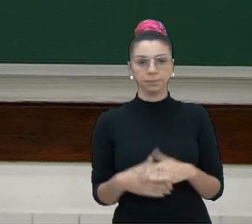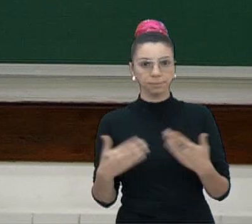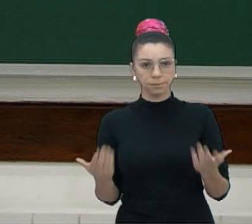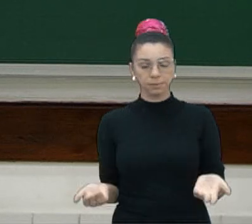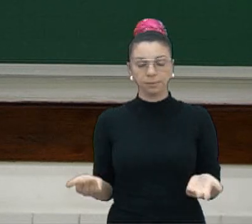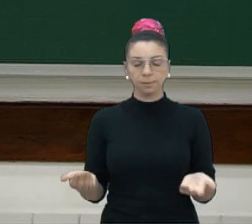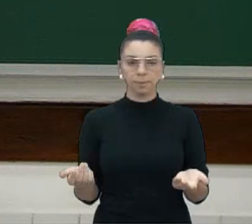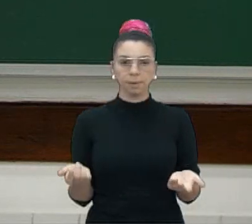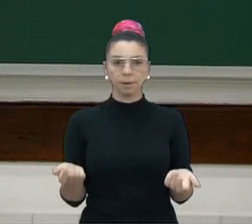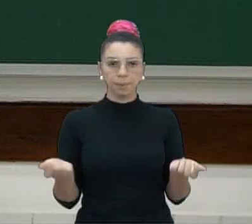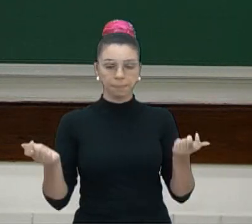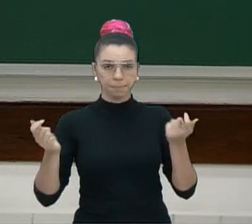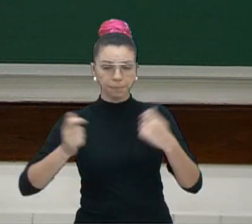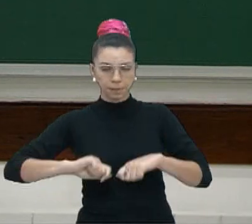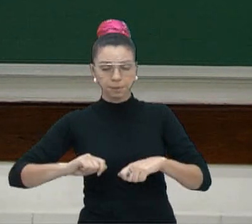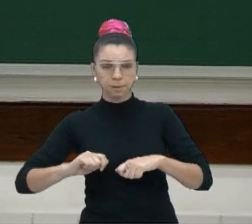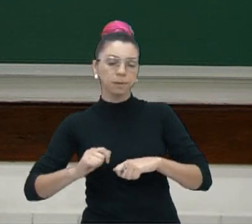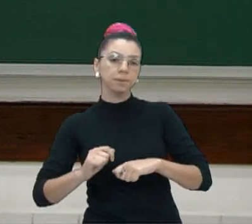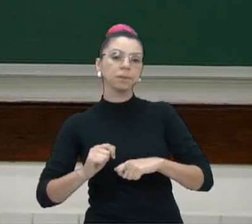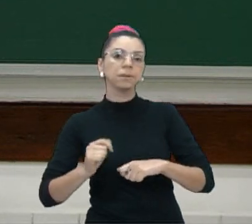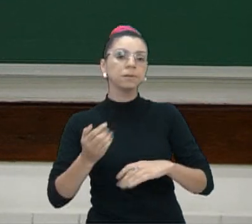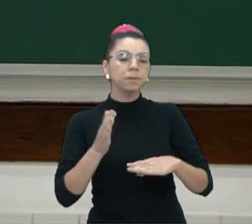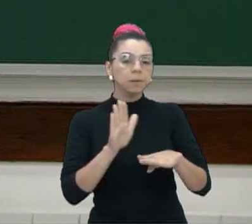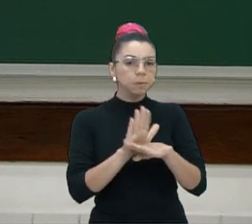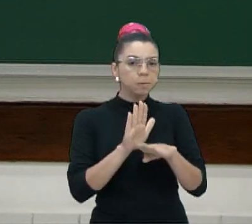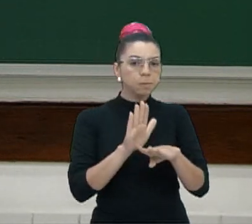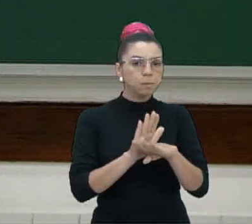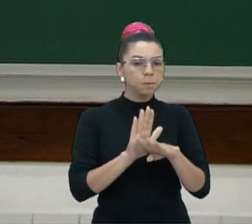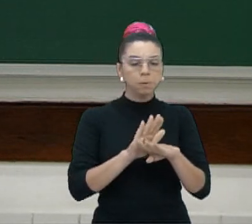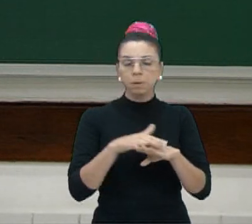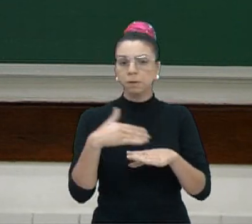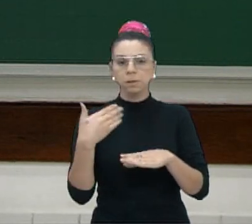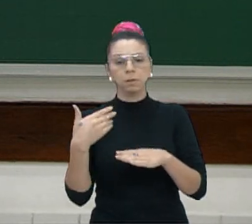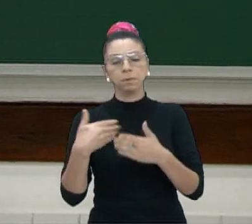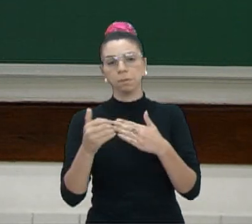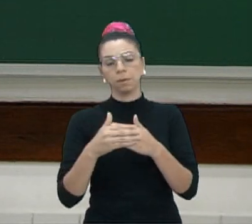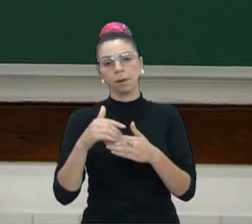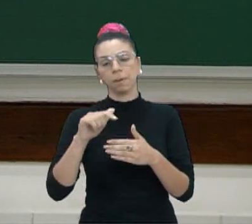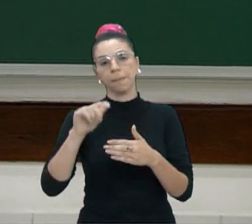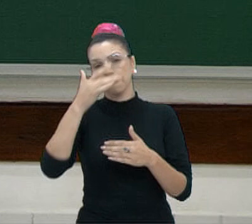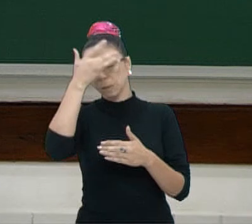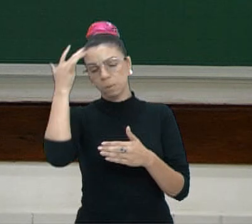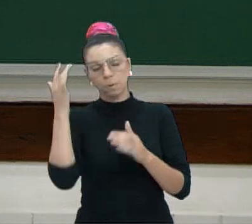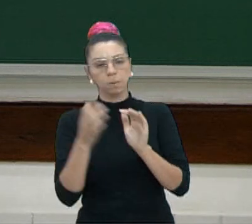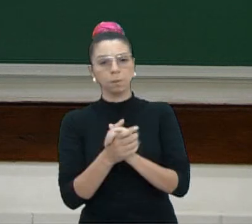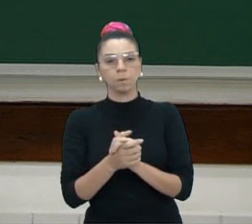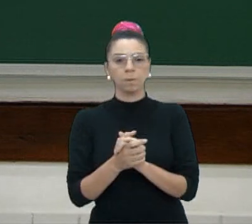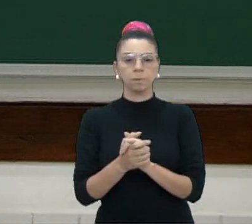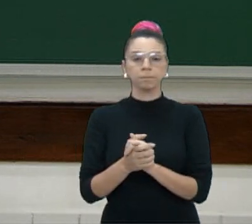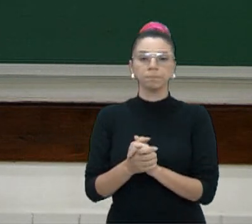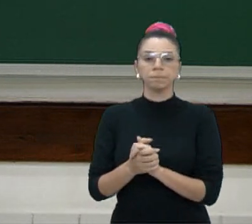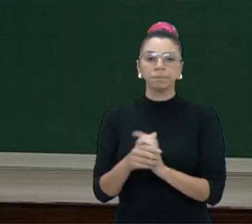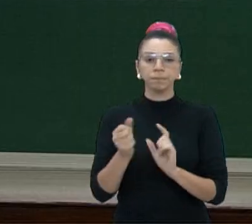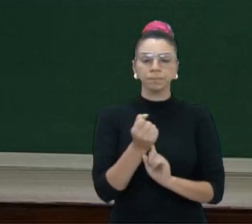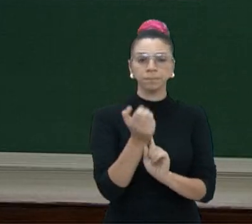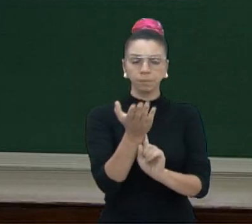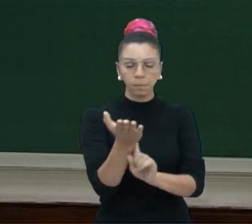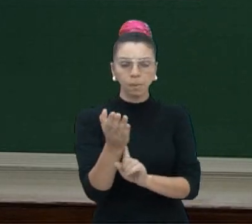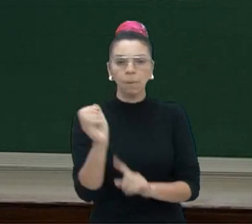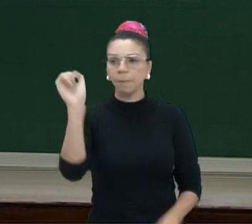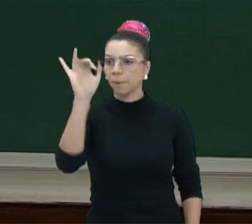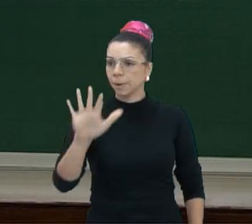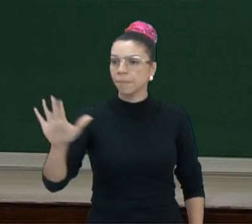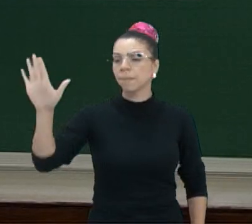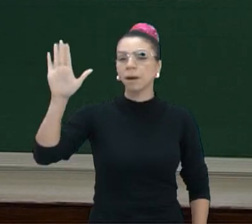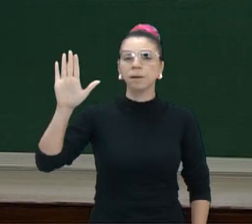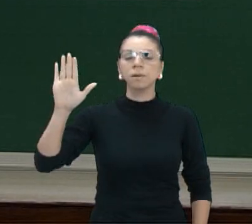E então, precisaram de ajuda de alguém que está próximo a você sobre esse ditado? Uma imagem vale mais do que 1000 palavras?